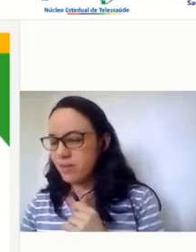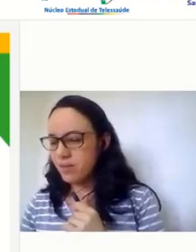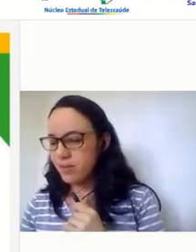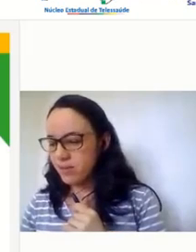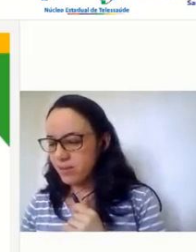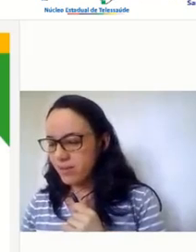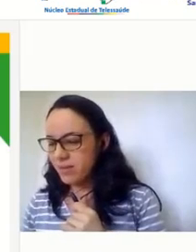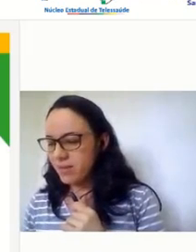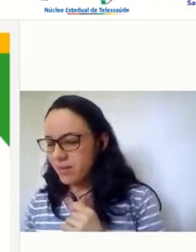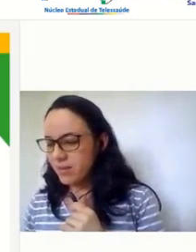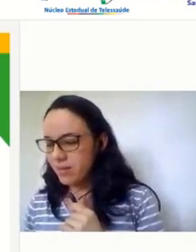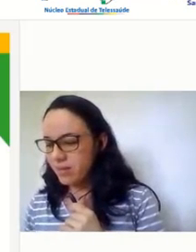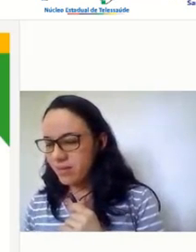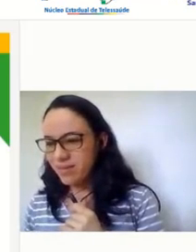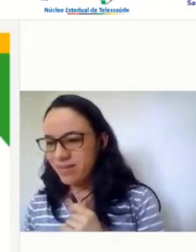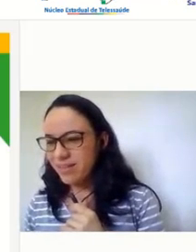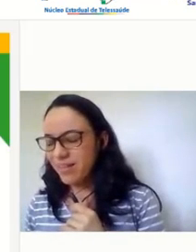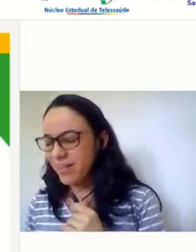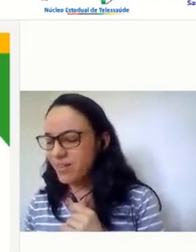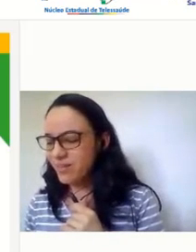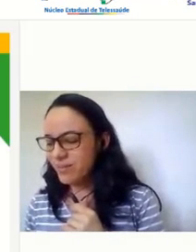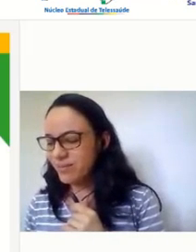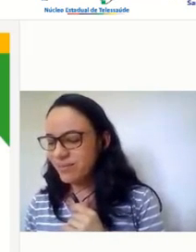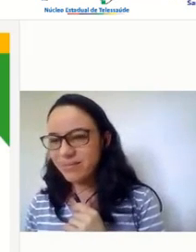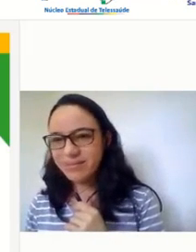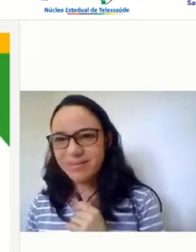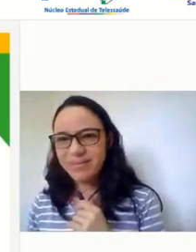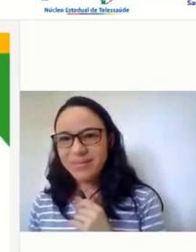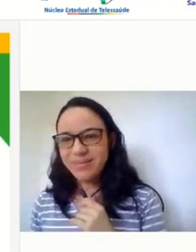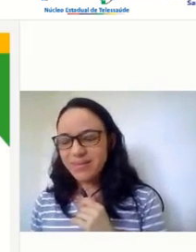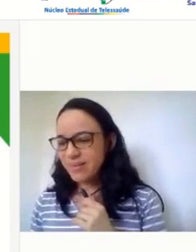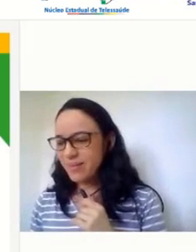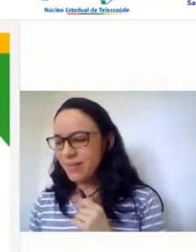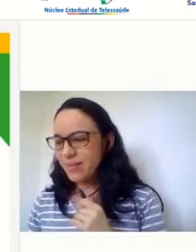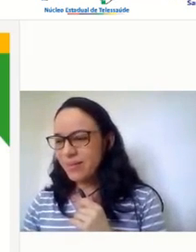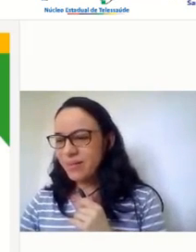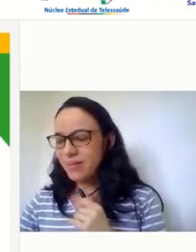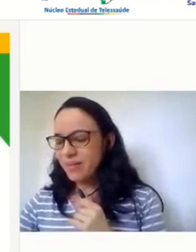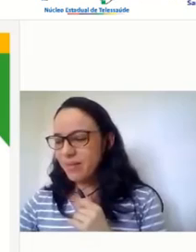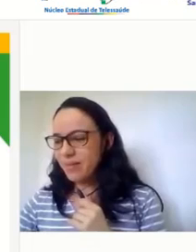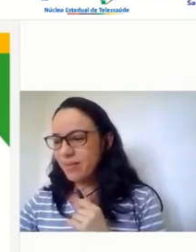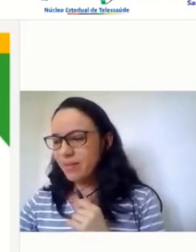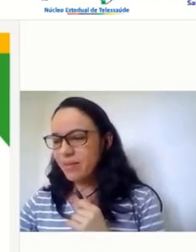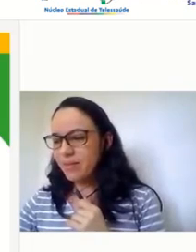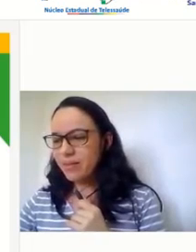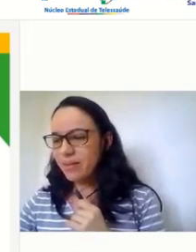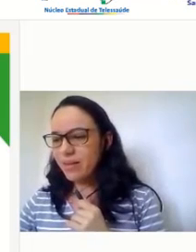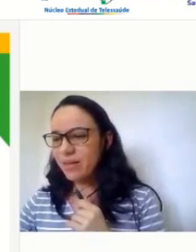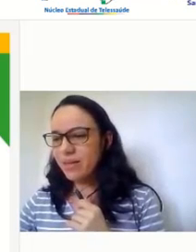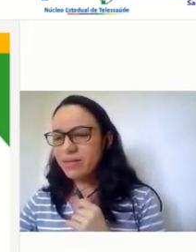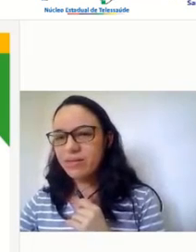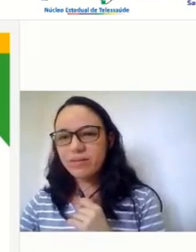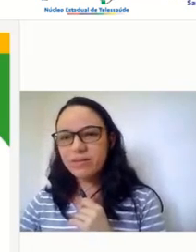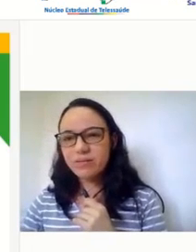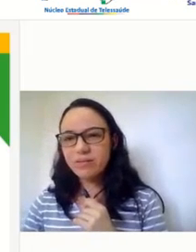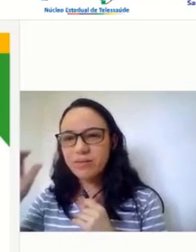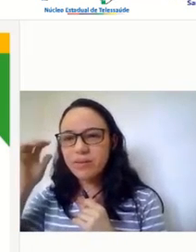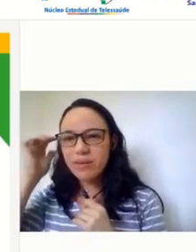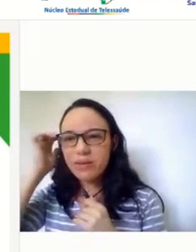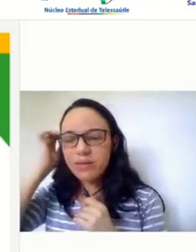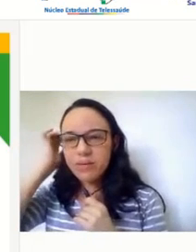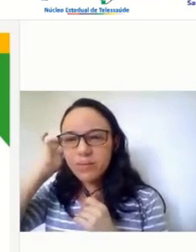e e é isso né que aí ele tá dando retorno talita pediu para eu verificar o som